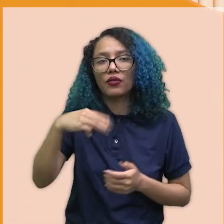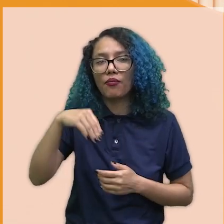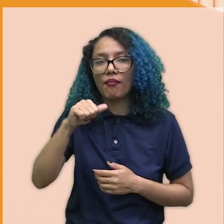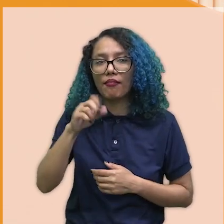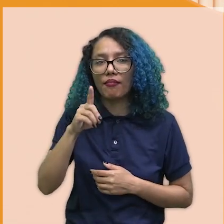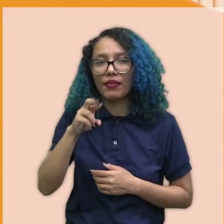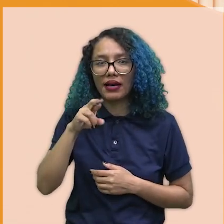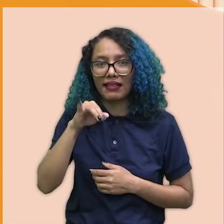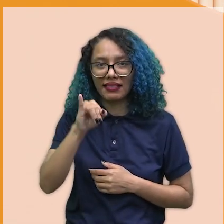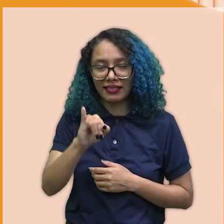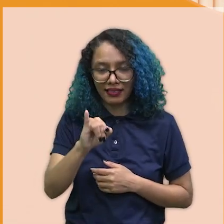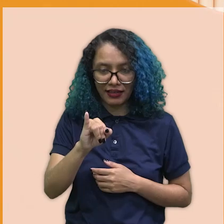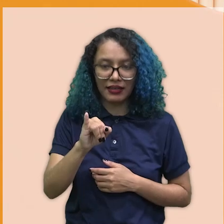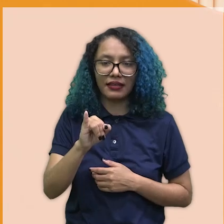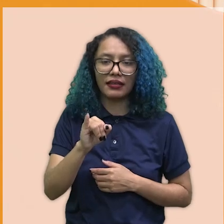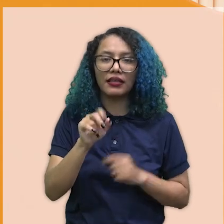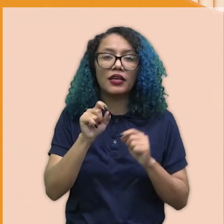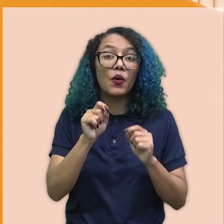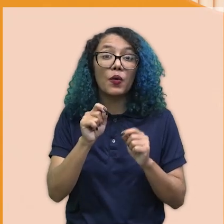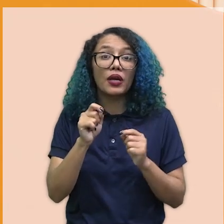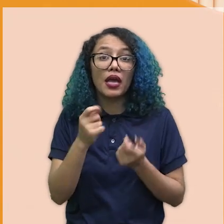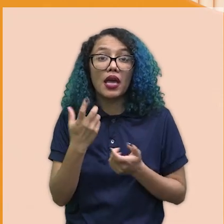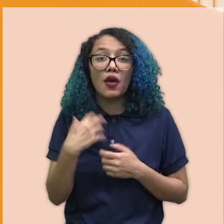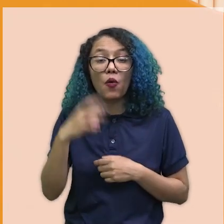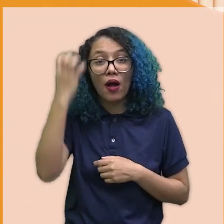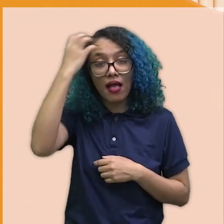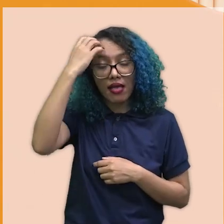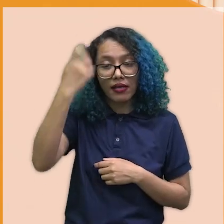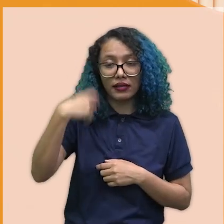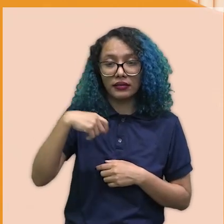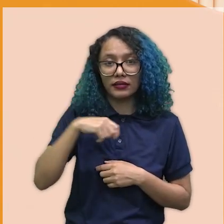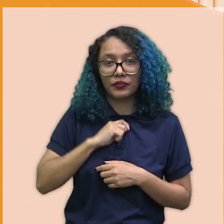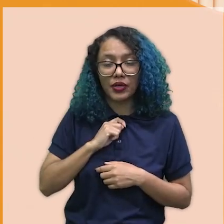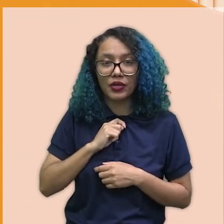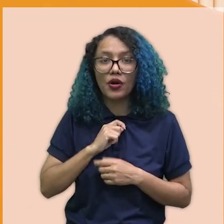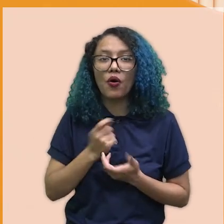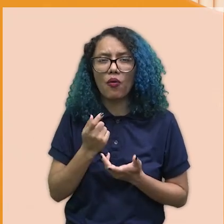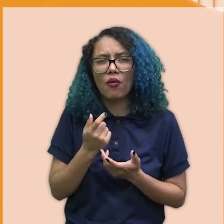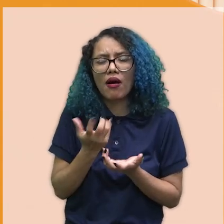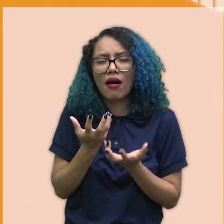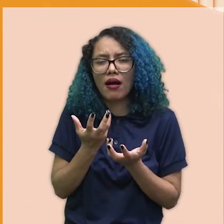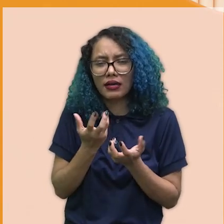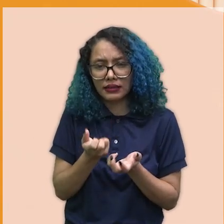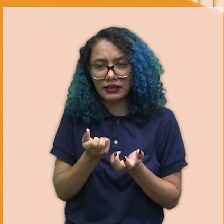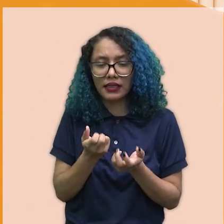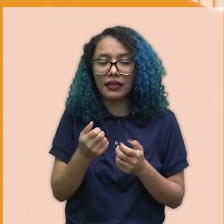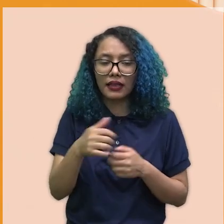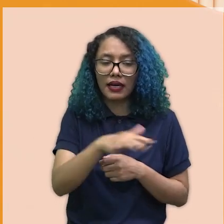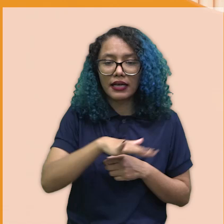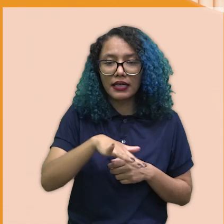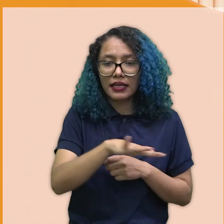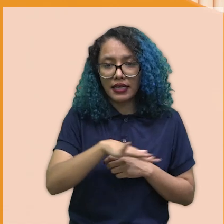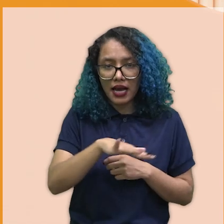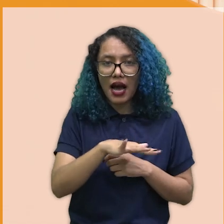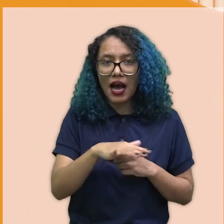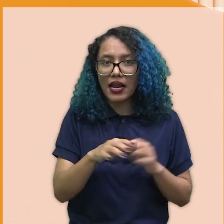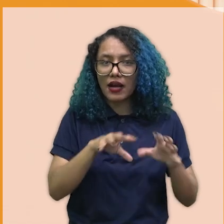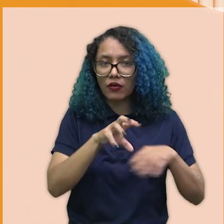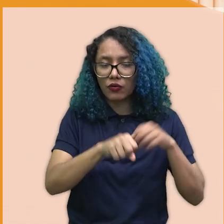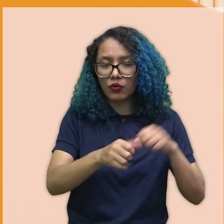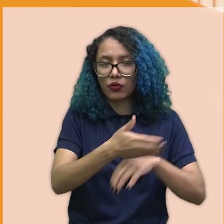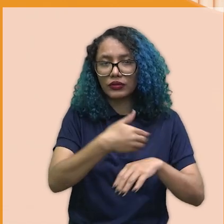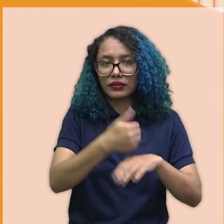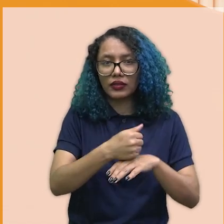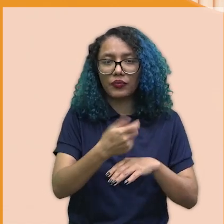1750, que é quando a coroa espanhola reconhece ali que aquele território colonizado pelos portugueses durante aquele período